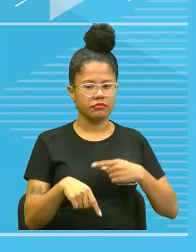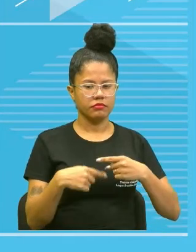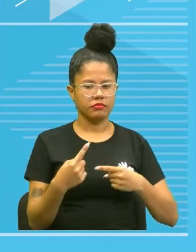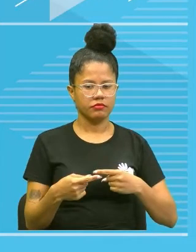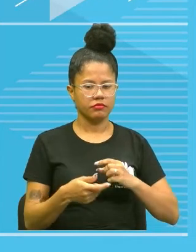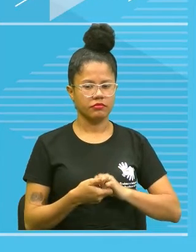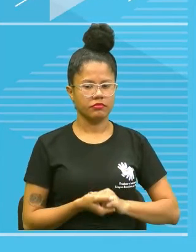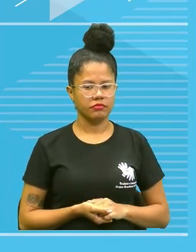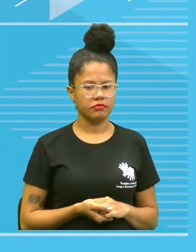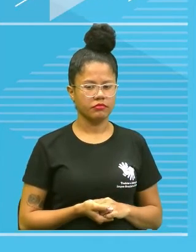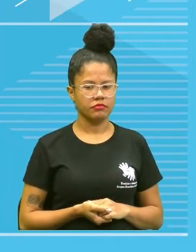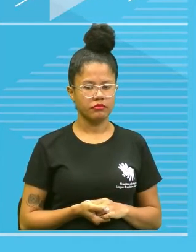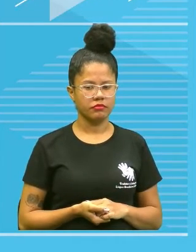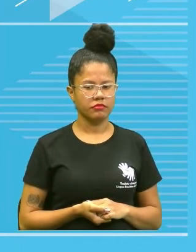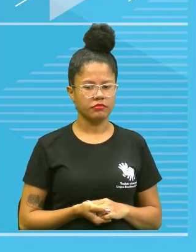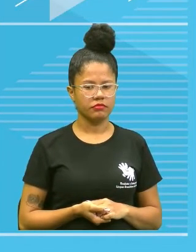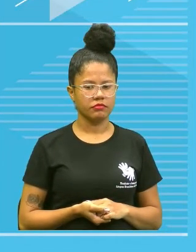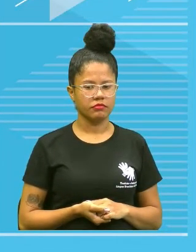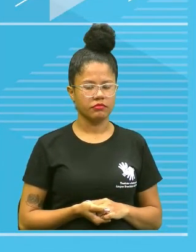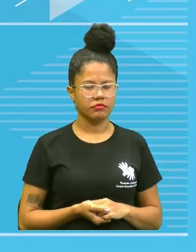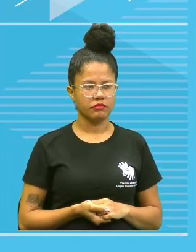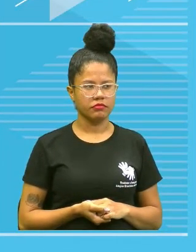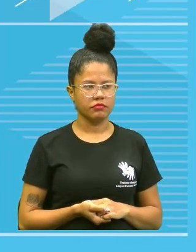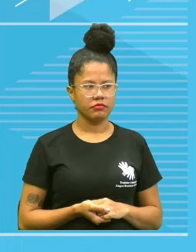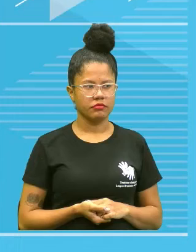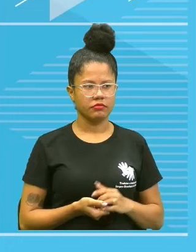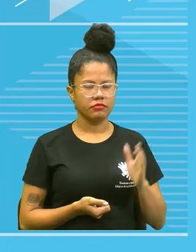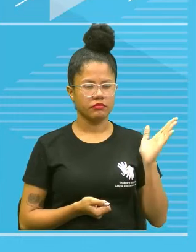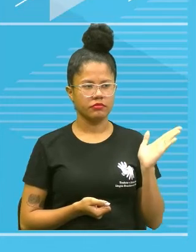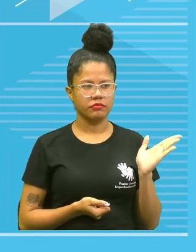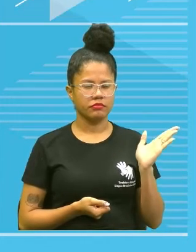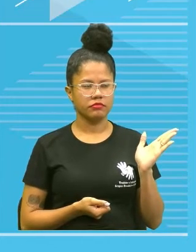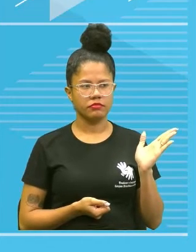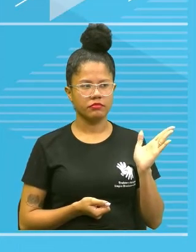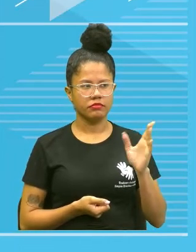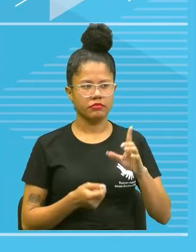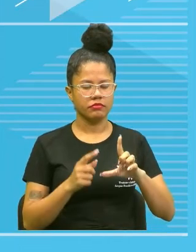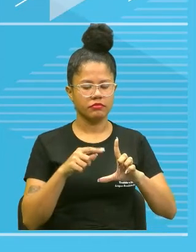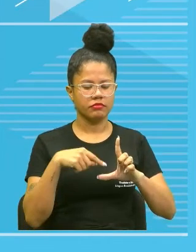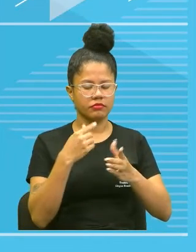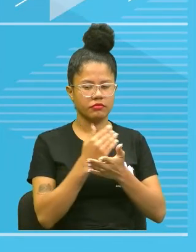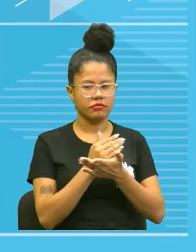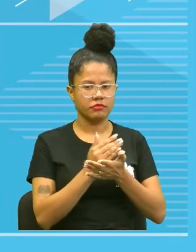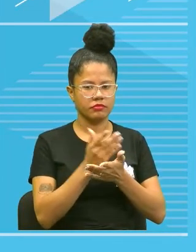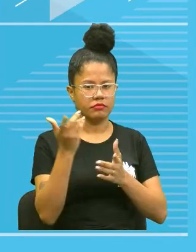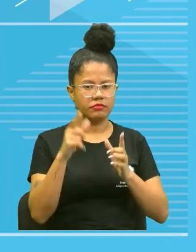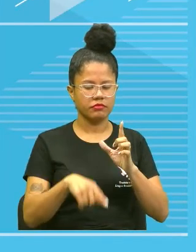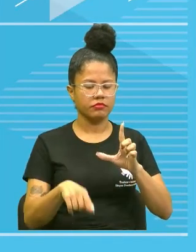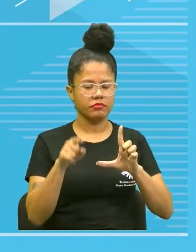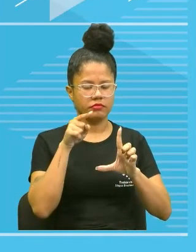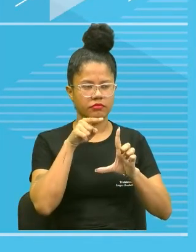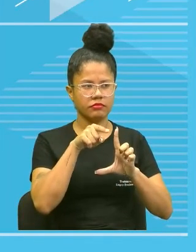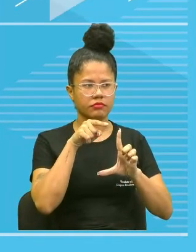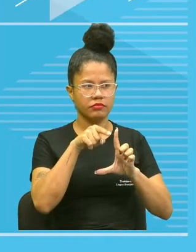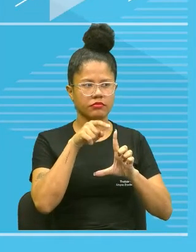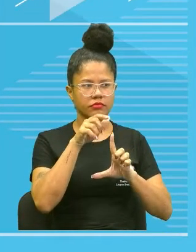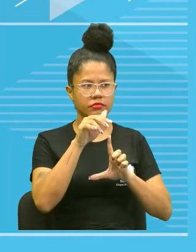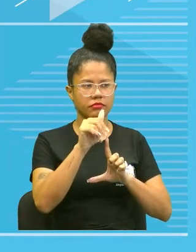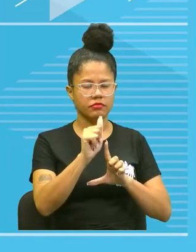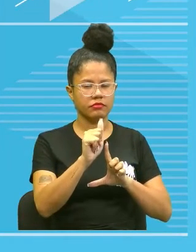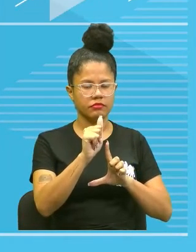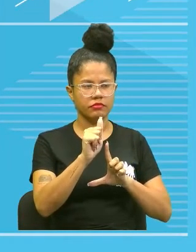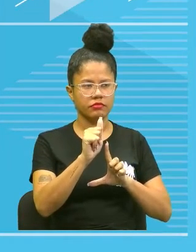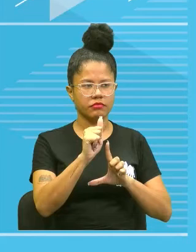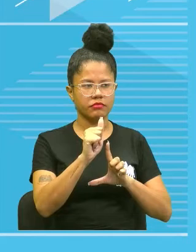compressão adiabática, né? Voltando aí para o ponto A. Percebam que ele também vai perder um pouquinho de volume,